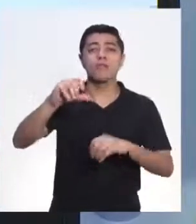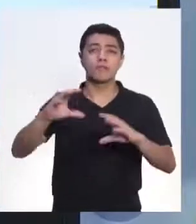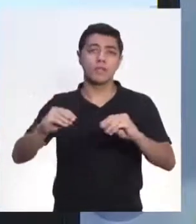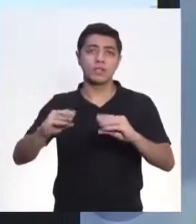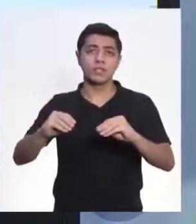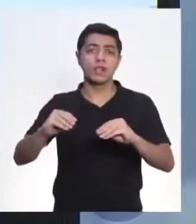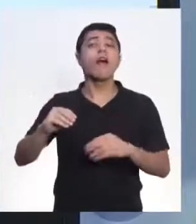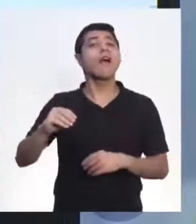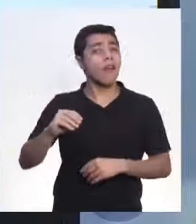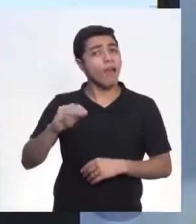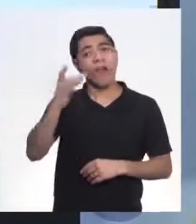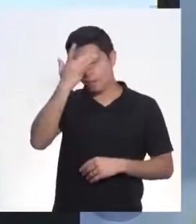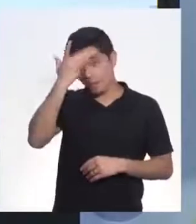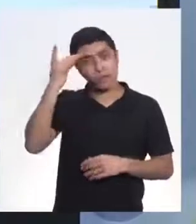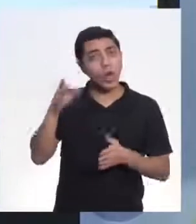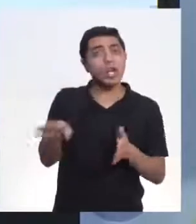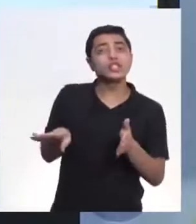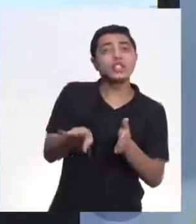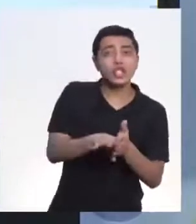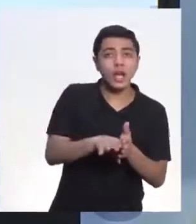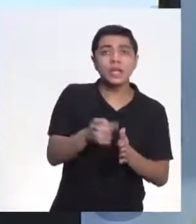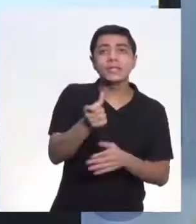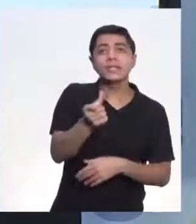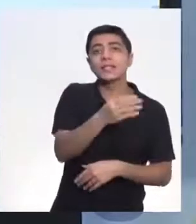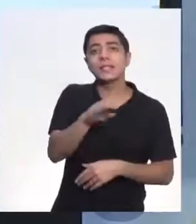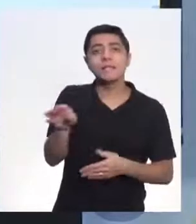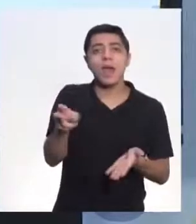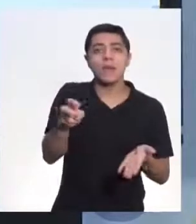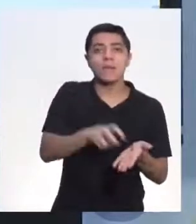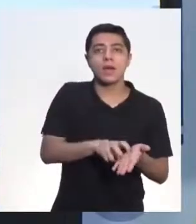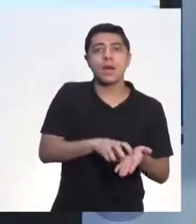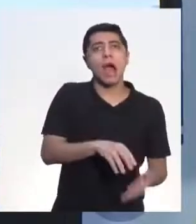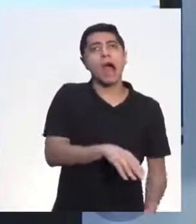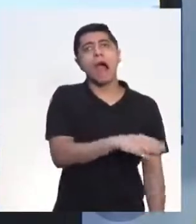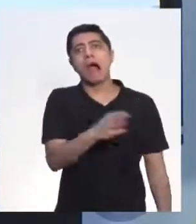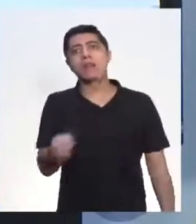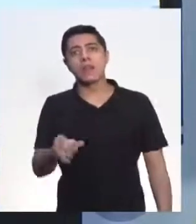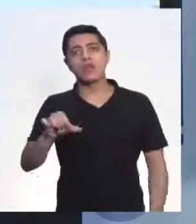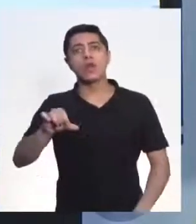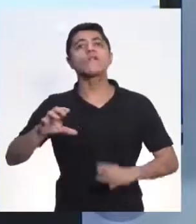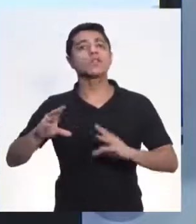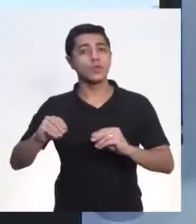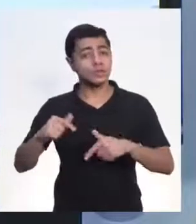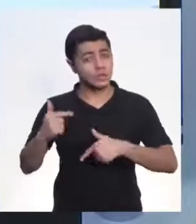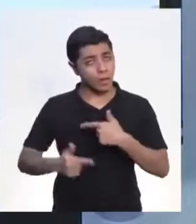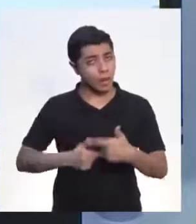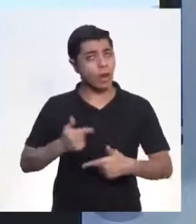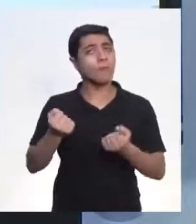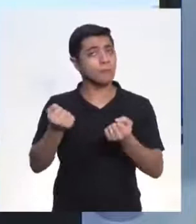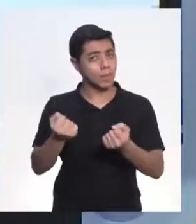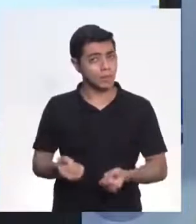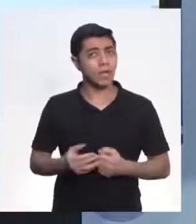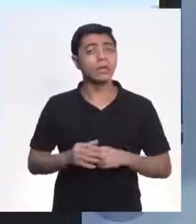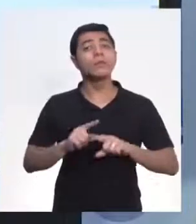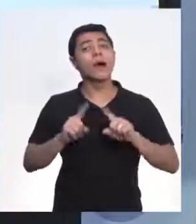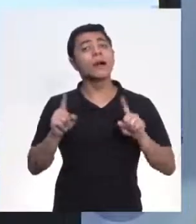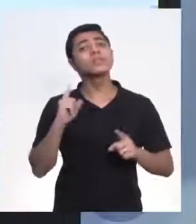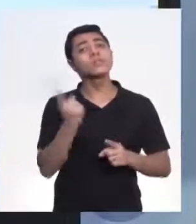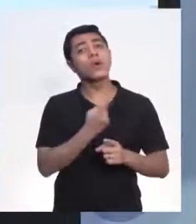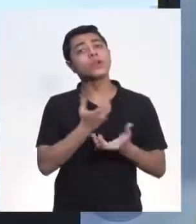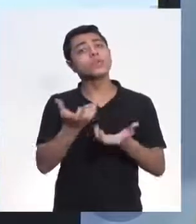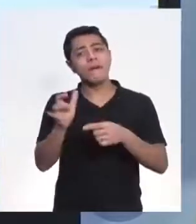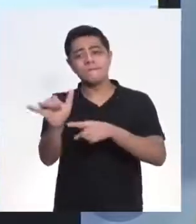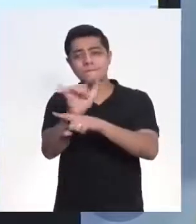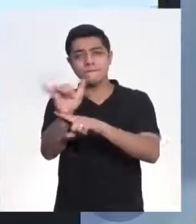às 6h30 da manhã. Mas a ideia é que realmente vocês gostem e a gente consiga fazer da aula um negócio produtivo,